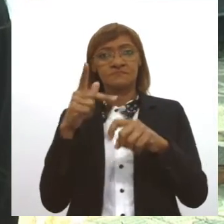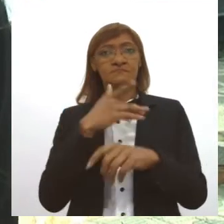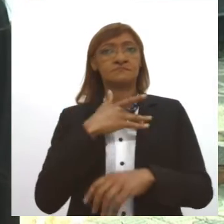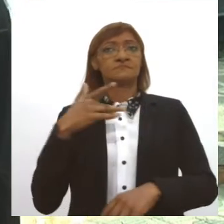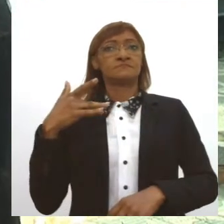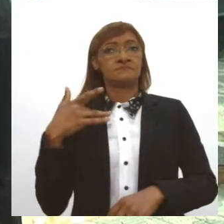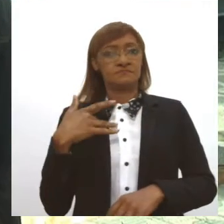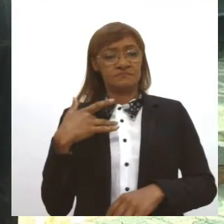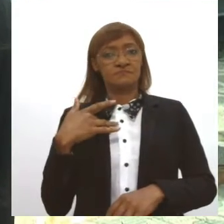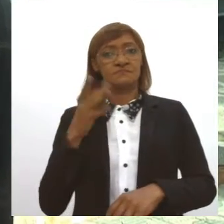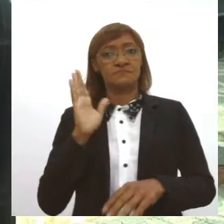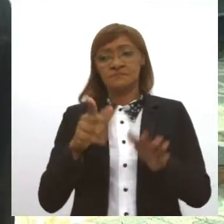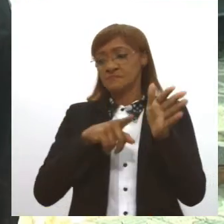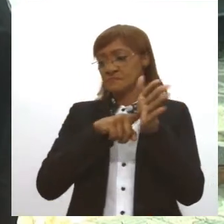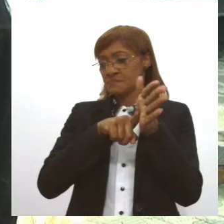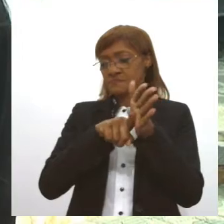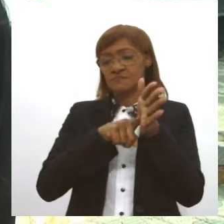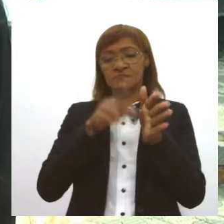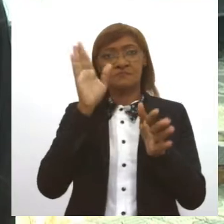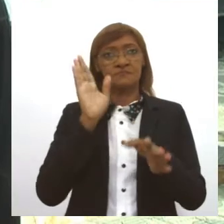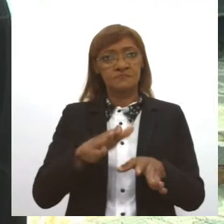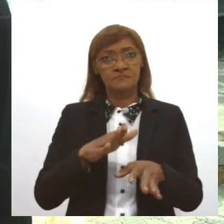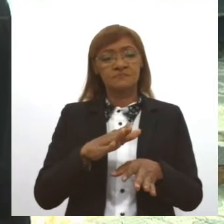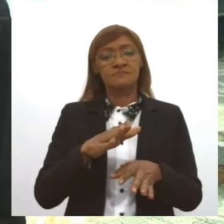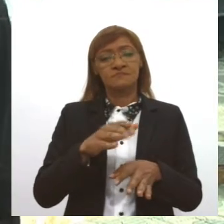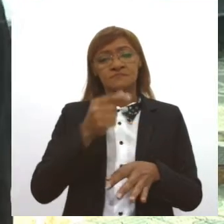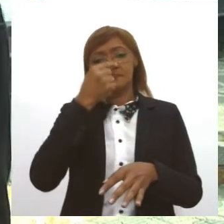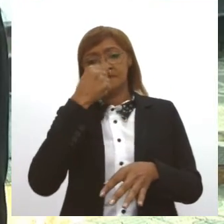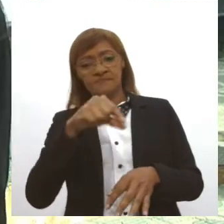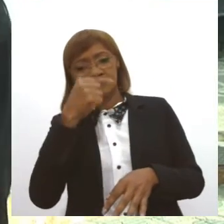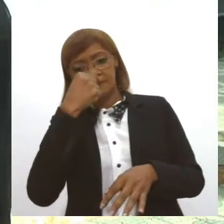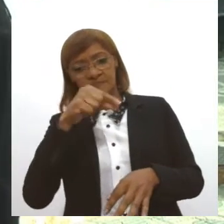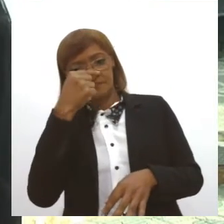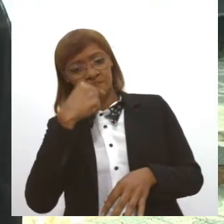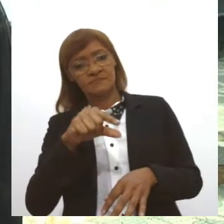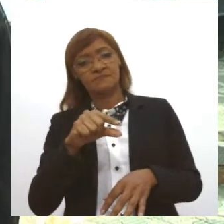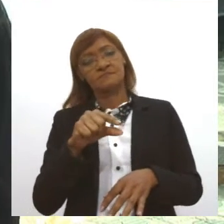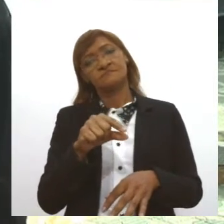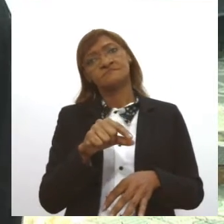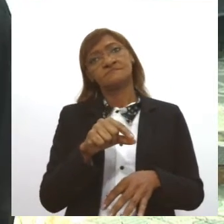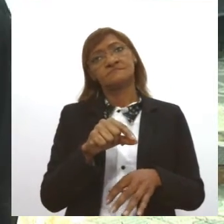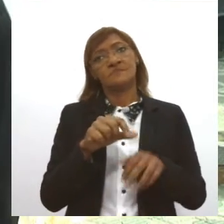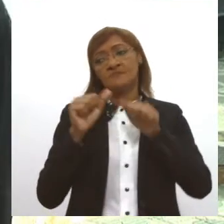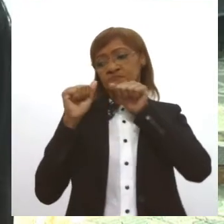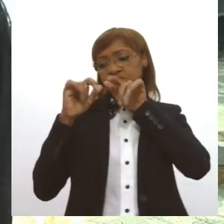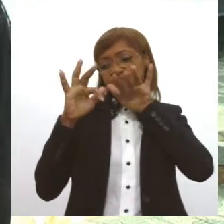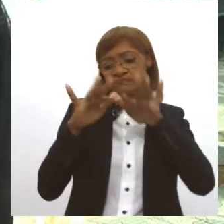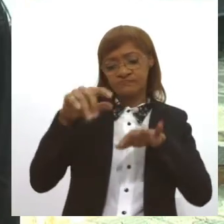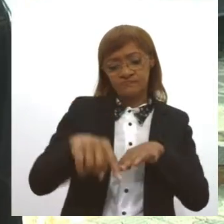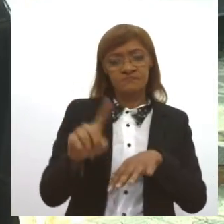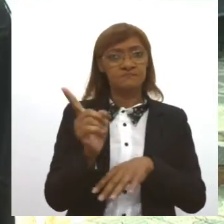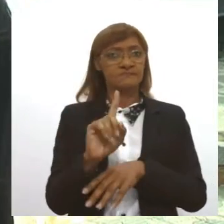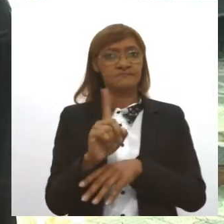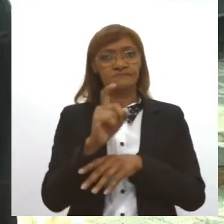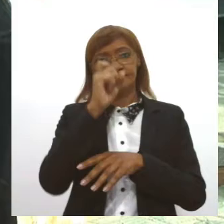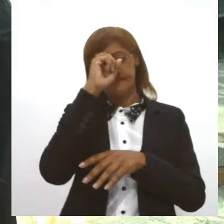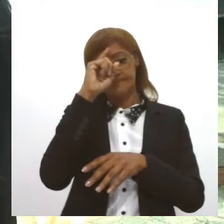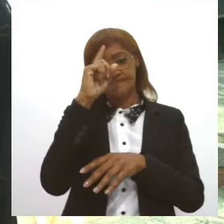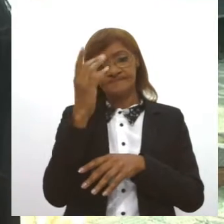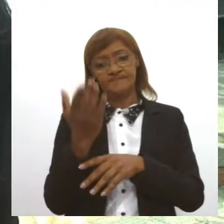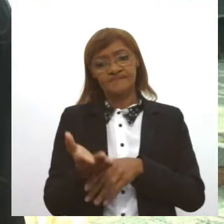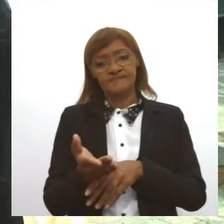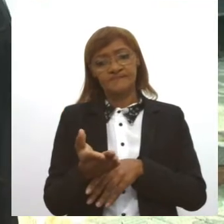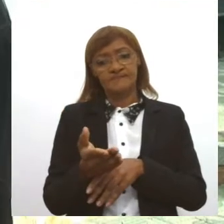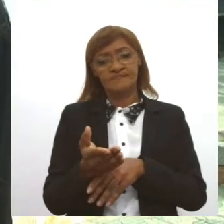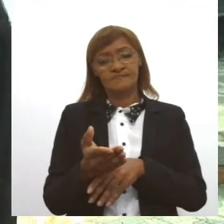síndrome gripal, que são exclusivas para síndrome gripal, que para que não sobrecarregue aqui, no caso, o hospital, que tem aqueles